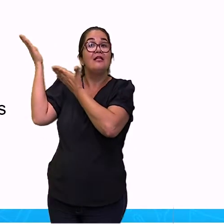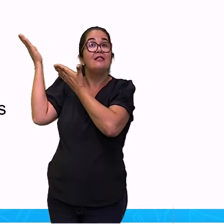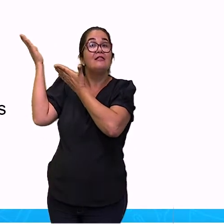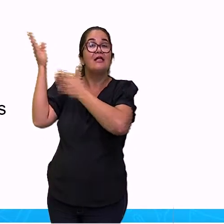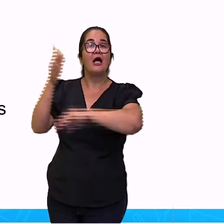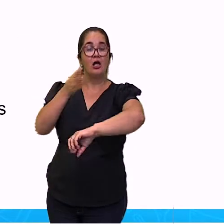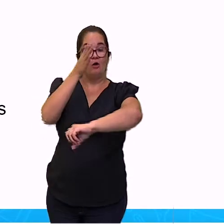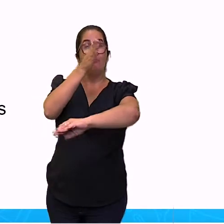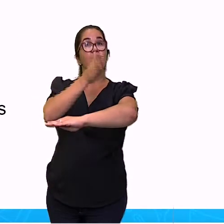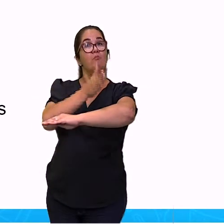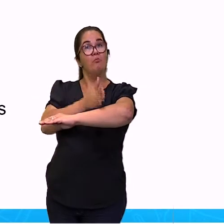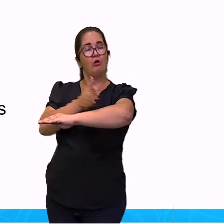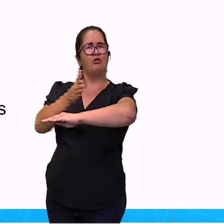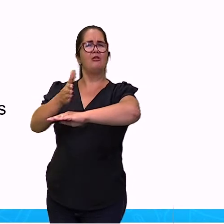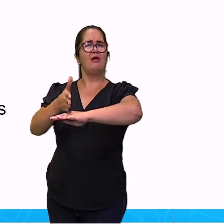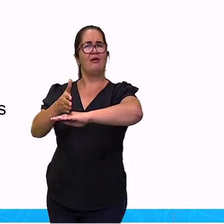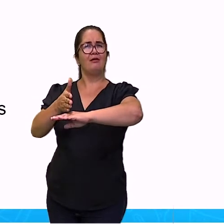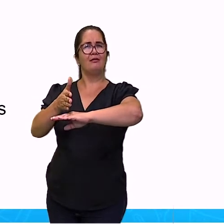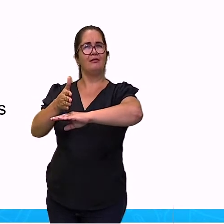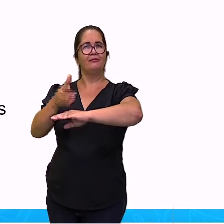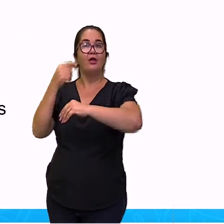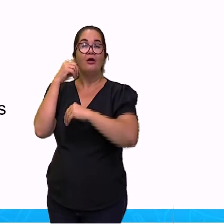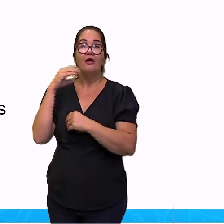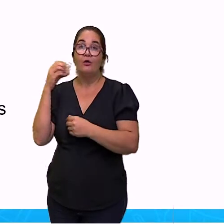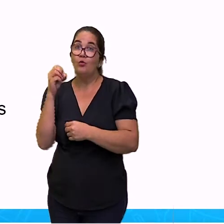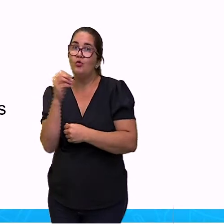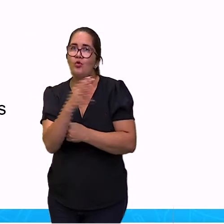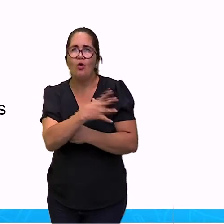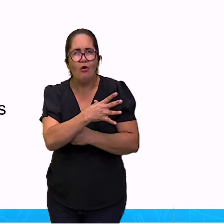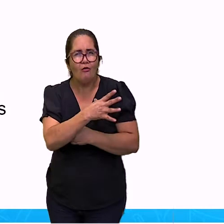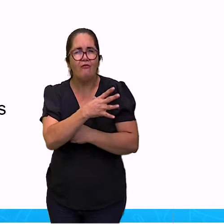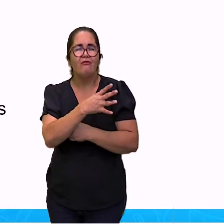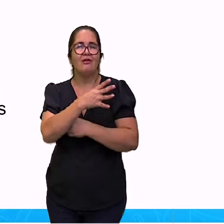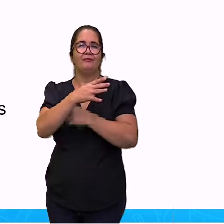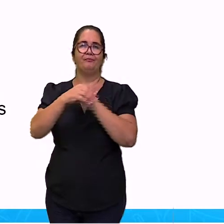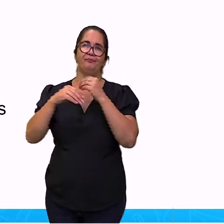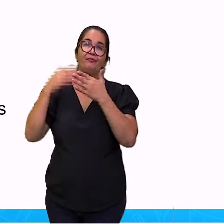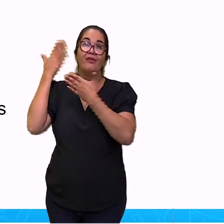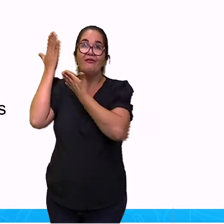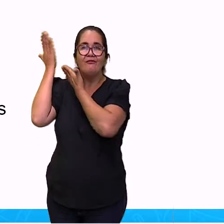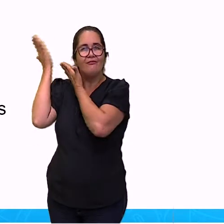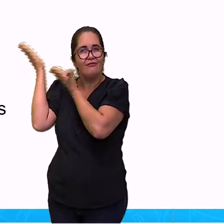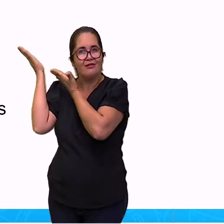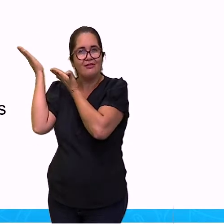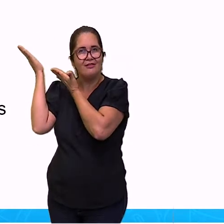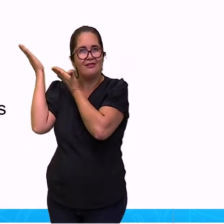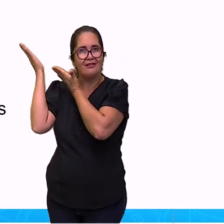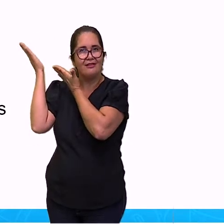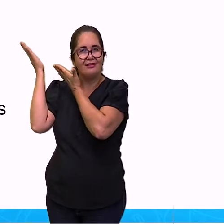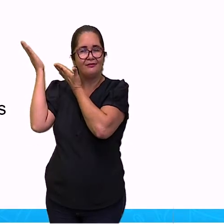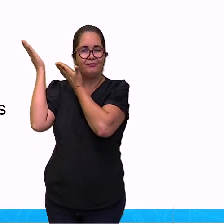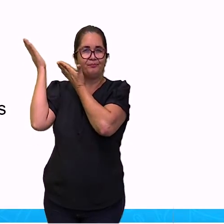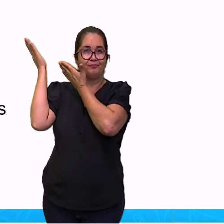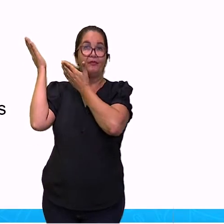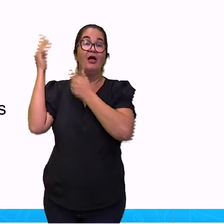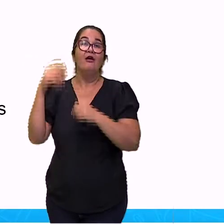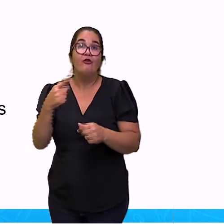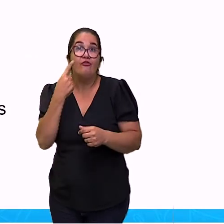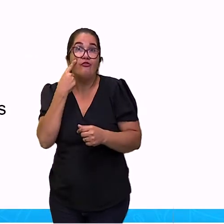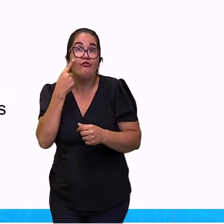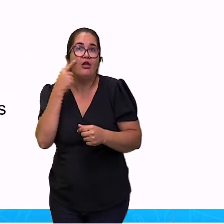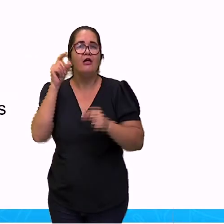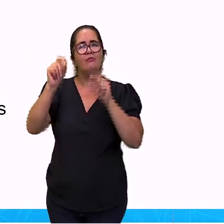no Ocidente, ela veio trazendo tudo de melhor que poderia para a época. E nós temos aqui, gente,